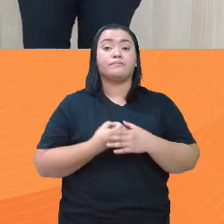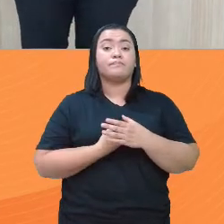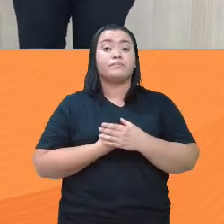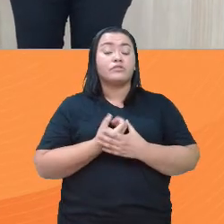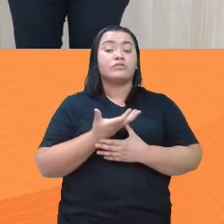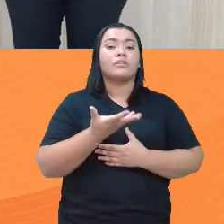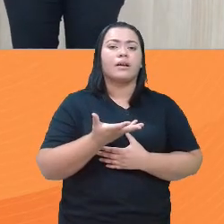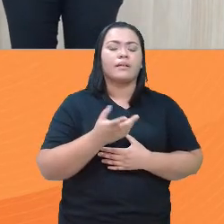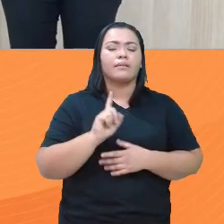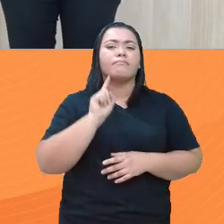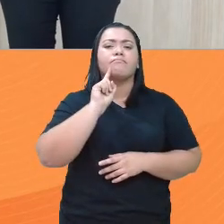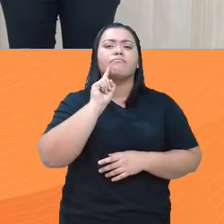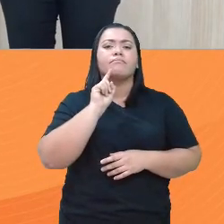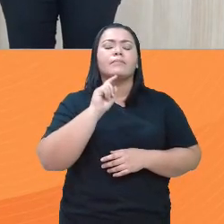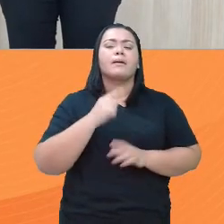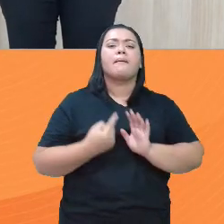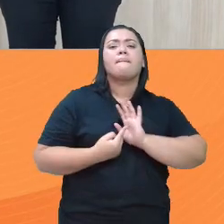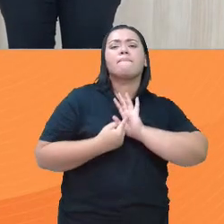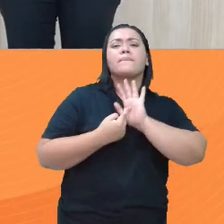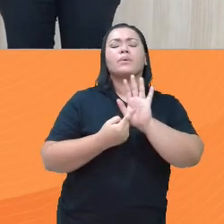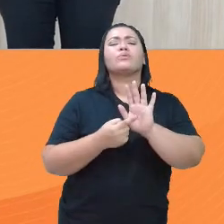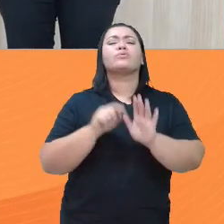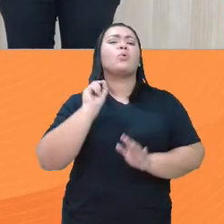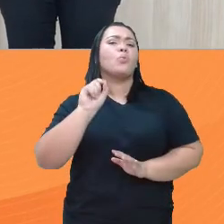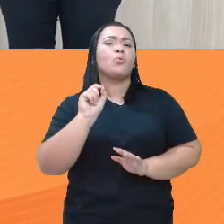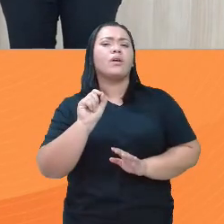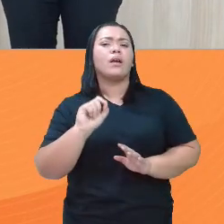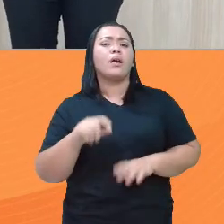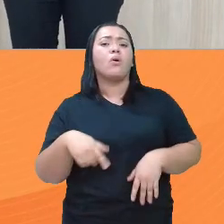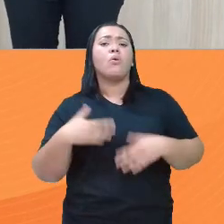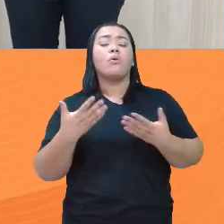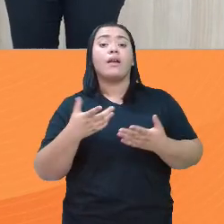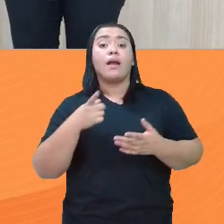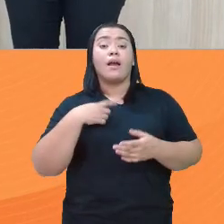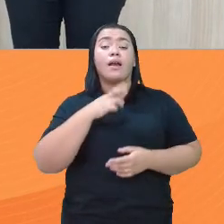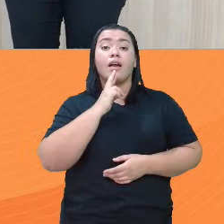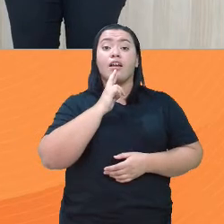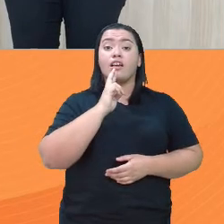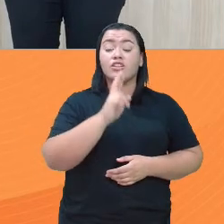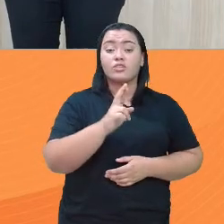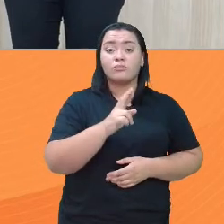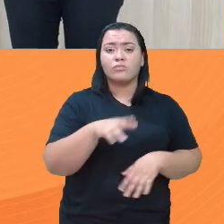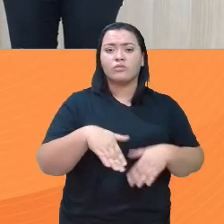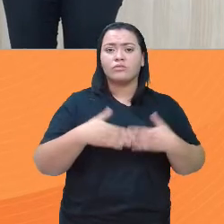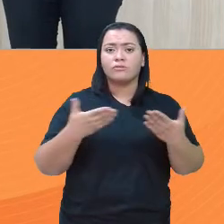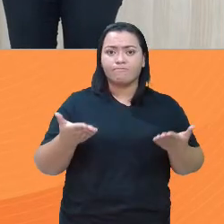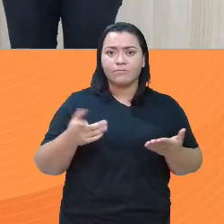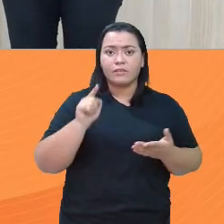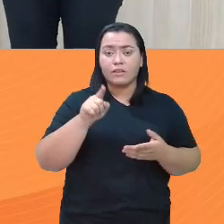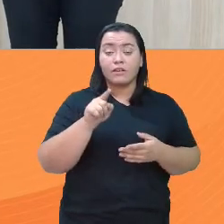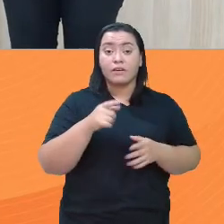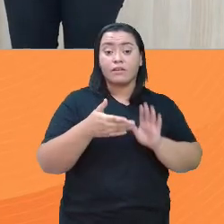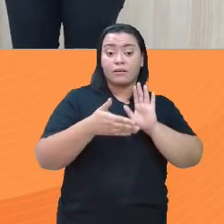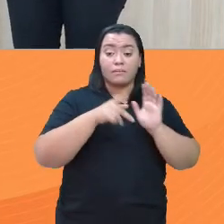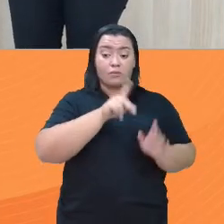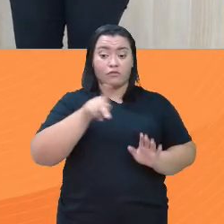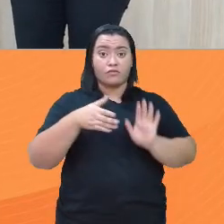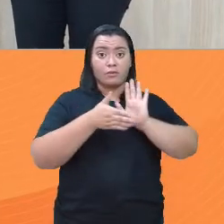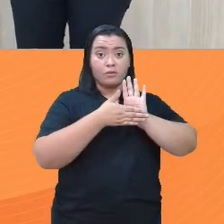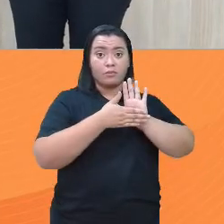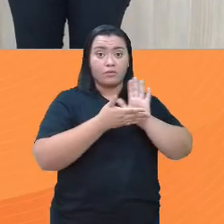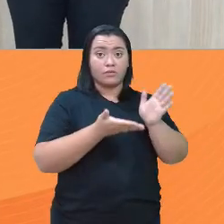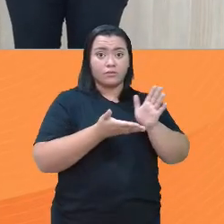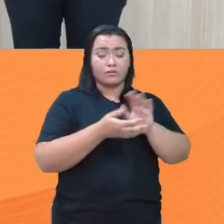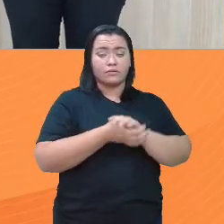Ele vai expressar o quê? O que é que vai ficar evidente nas respostas que ele vai dar em relação ao que você está propondo? Vai haver com